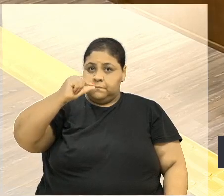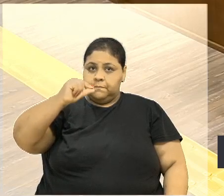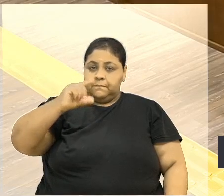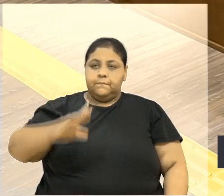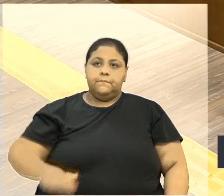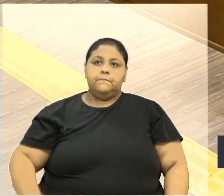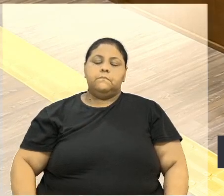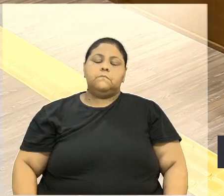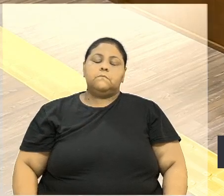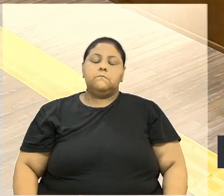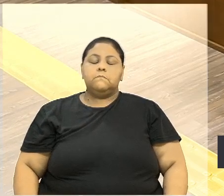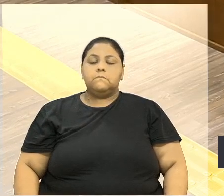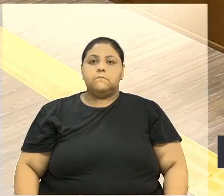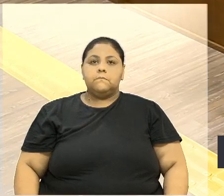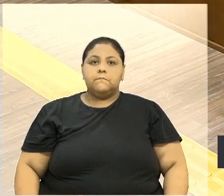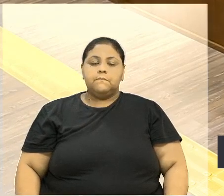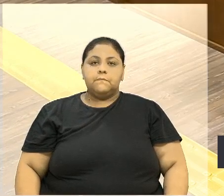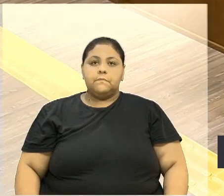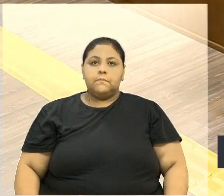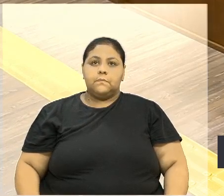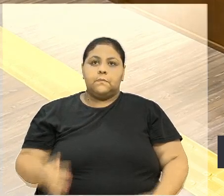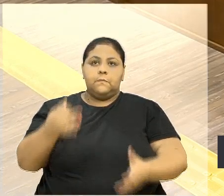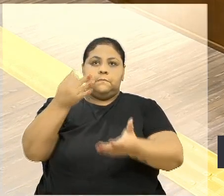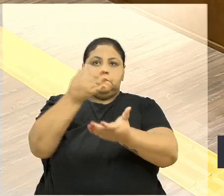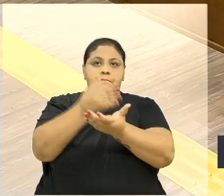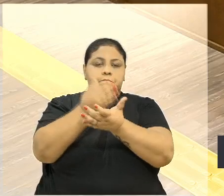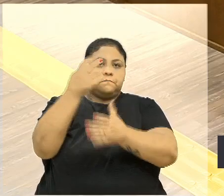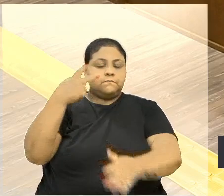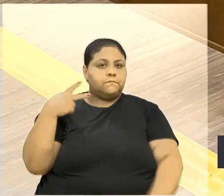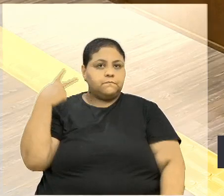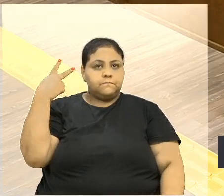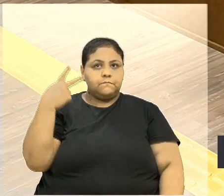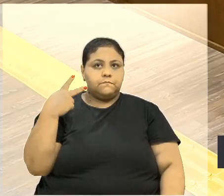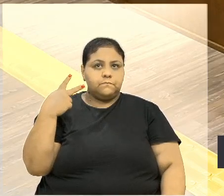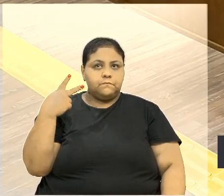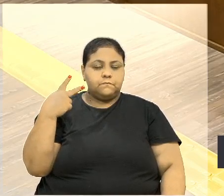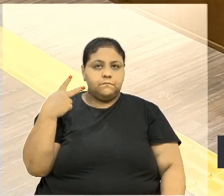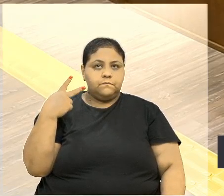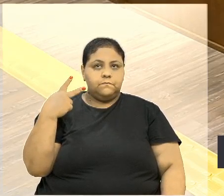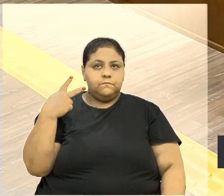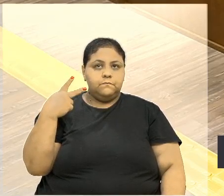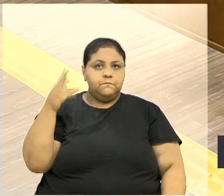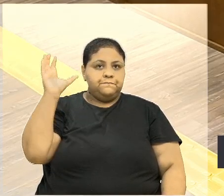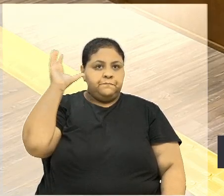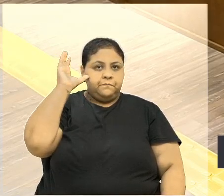Ausente, vereador Cadore.